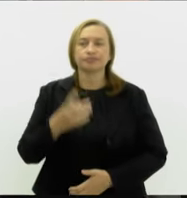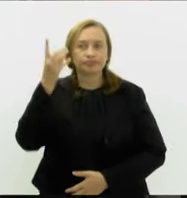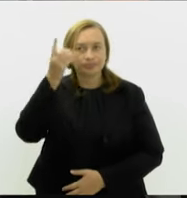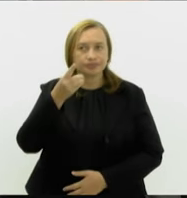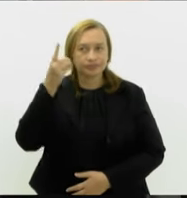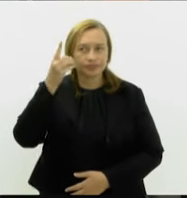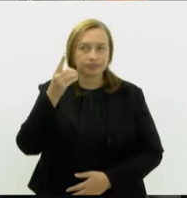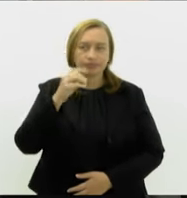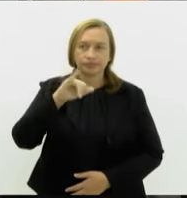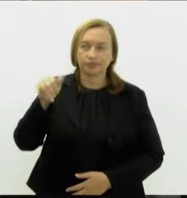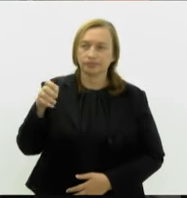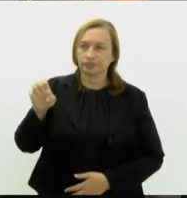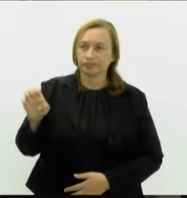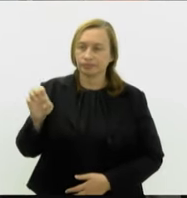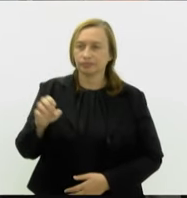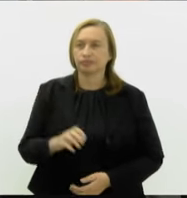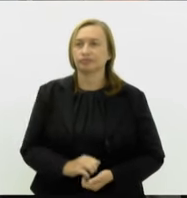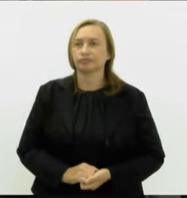Deputado Jari Oliveira.